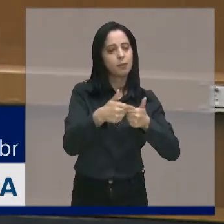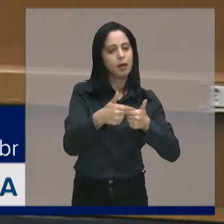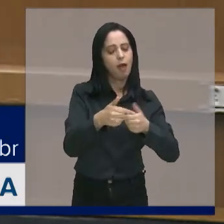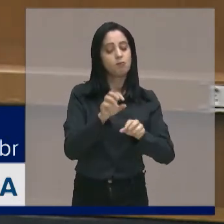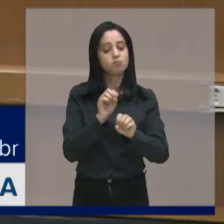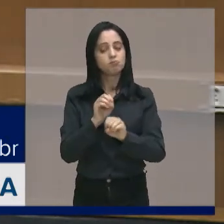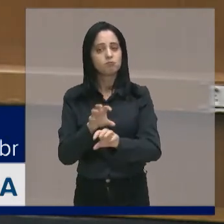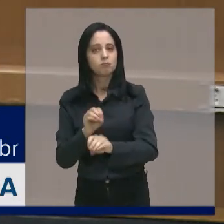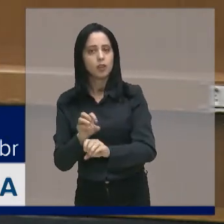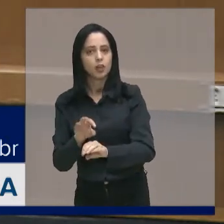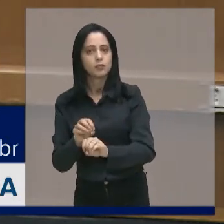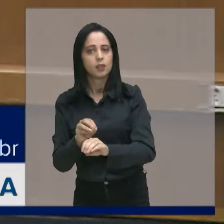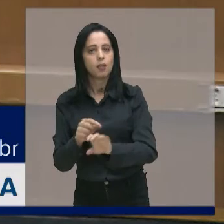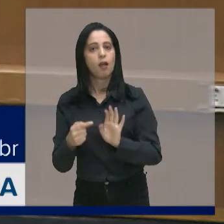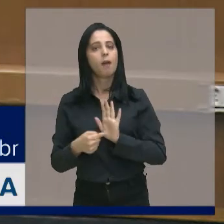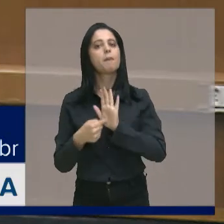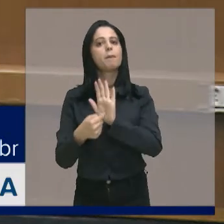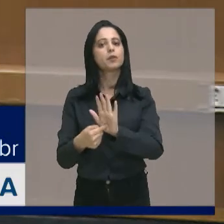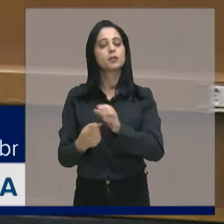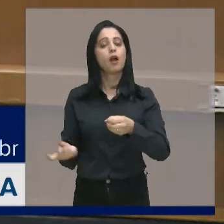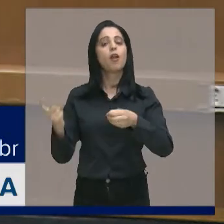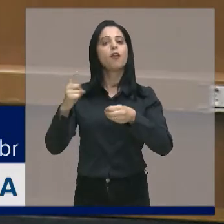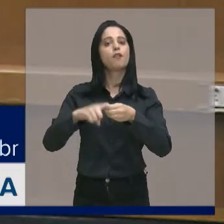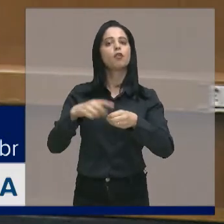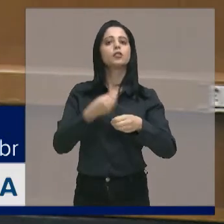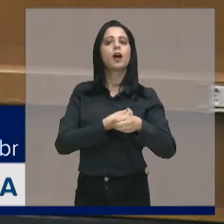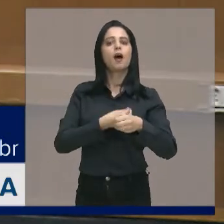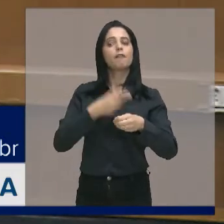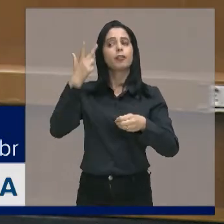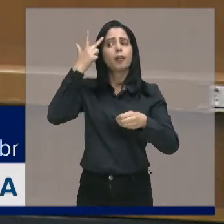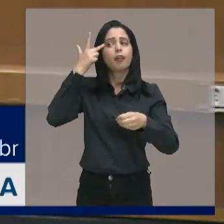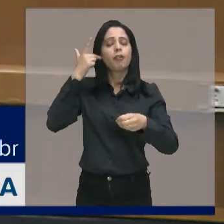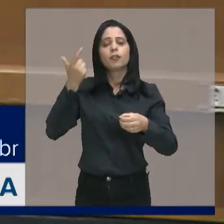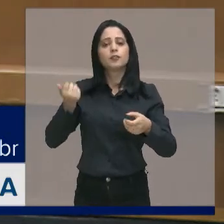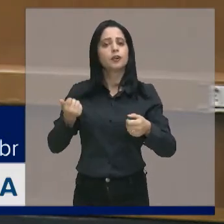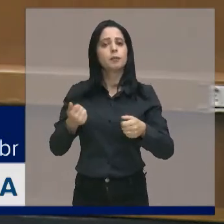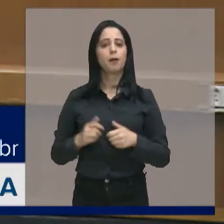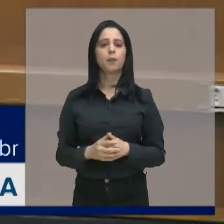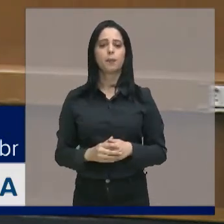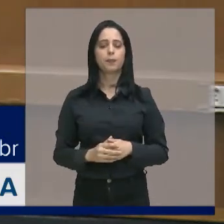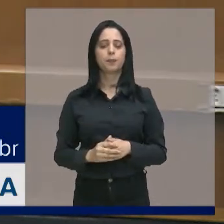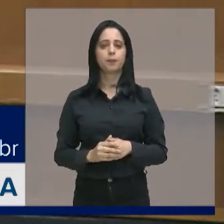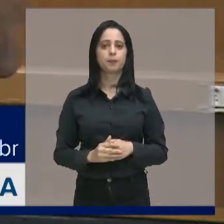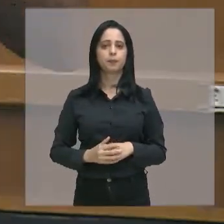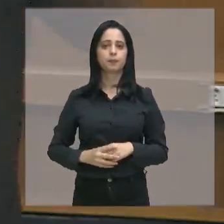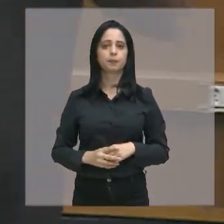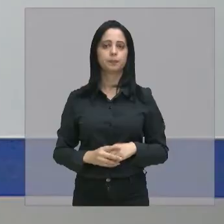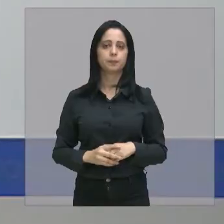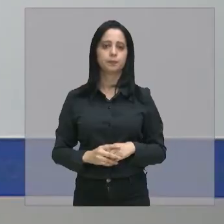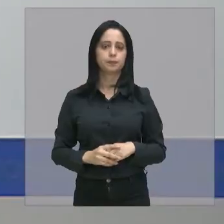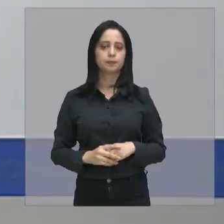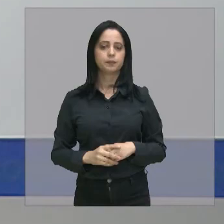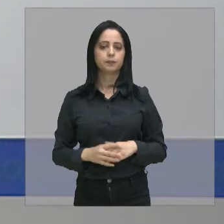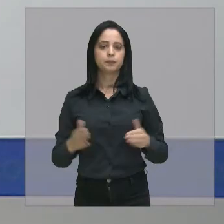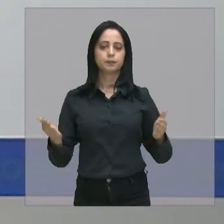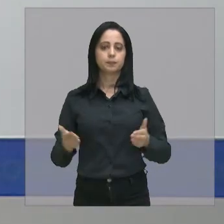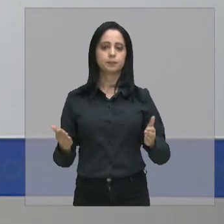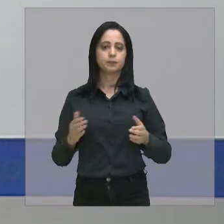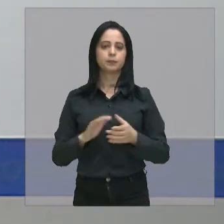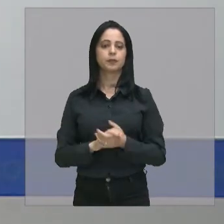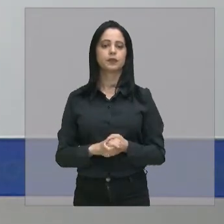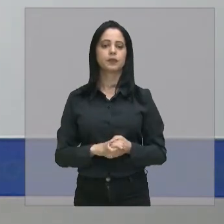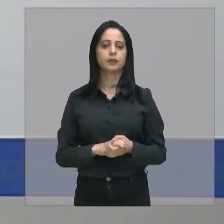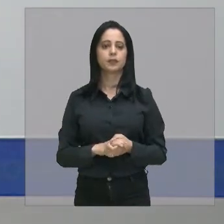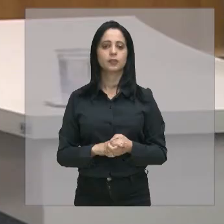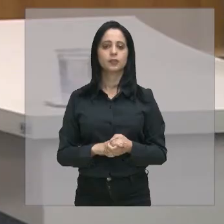de nós voltarmos à nossa vida natural e trabalhar sempre a questão da saúde. Obrigado, presidente. Com a palavra, vereador